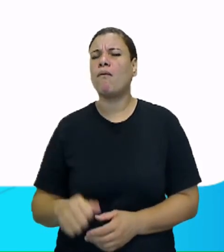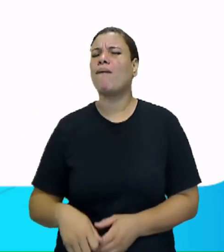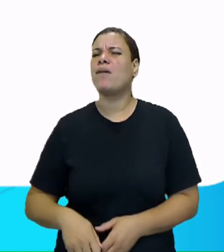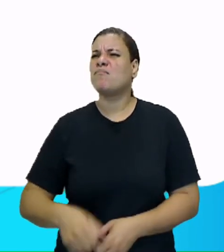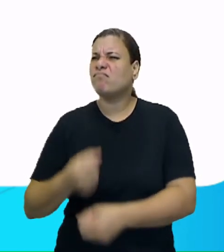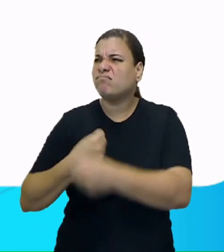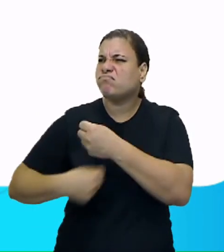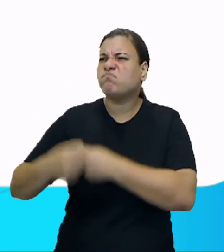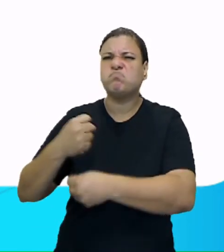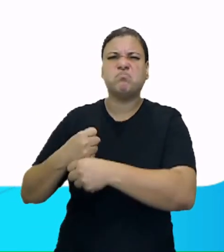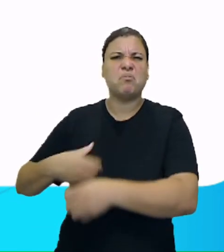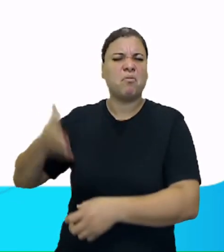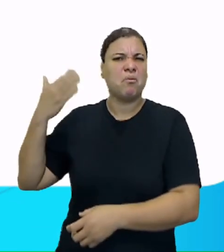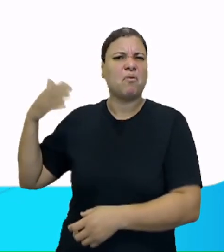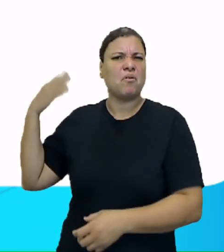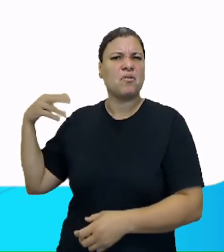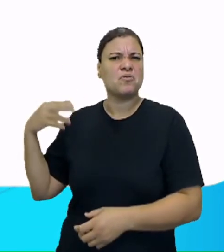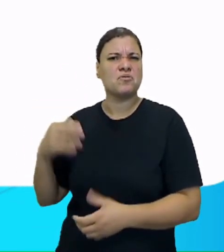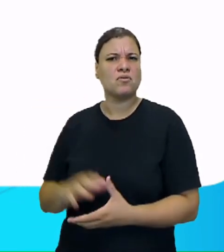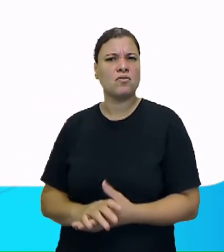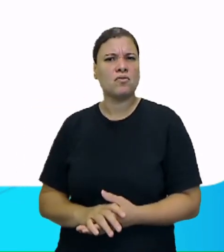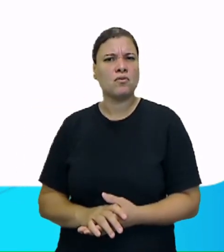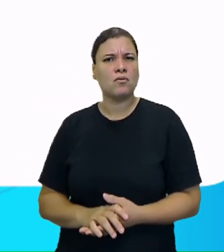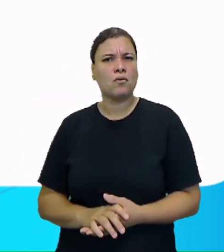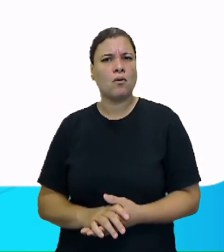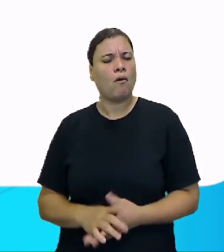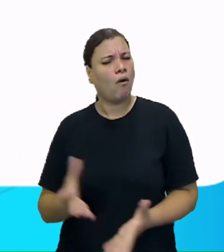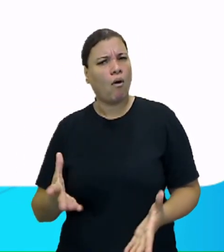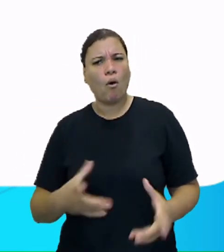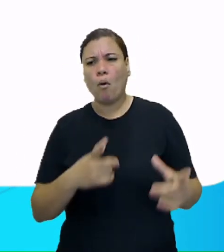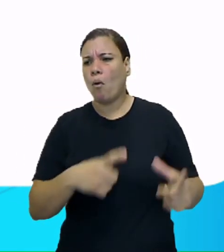na Turquia, Çatal Höyük,